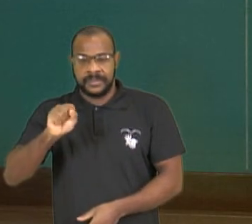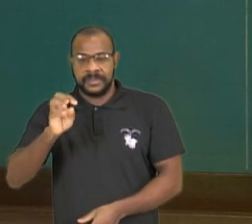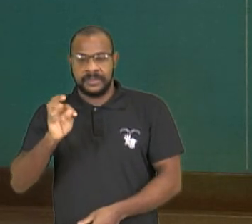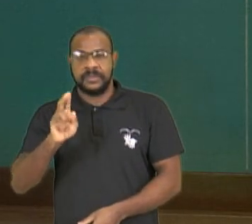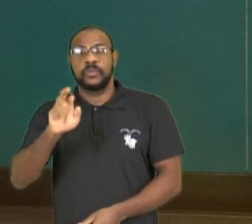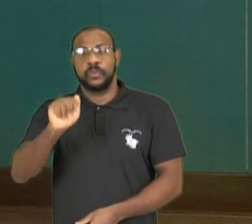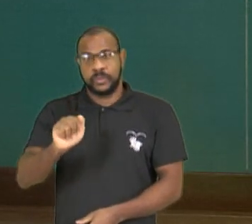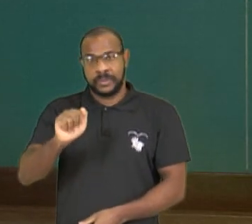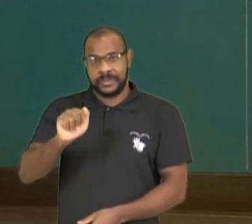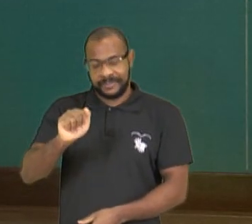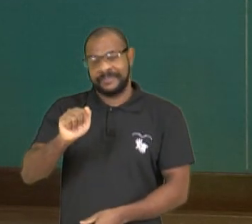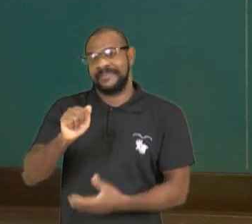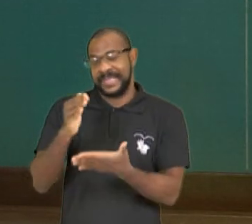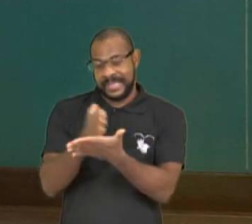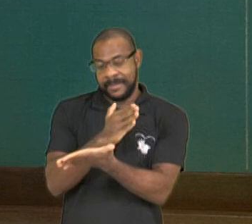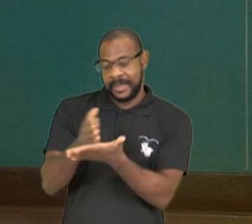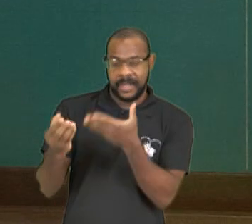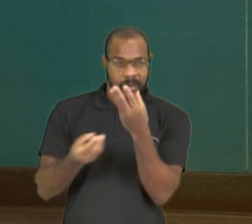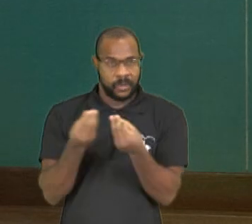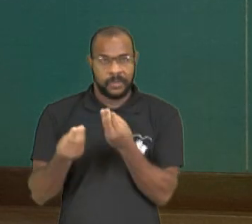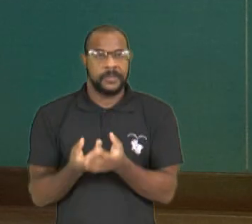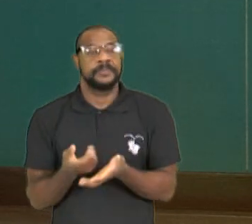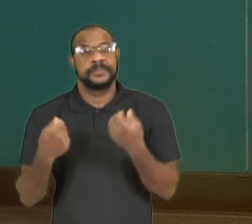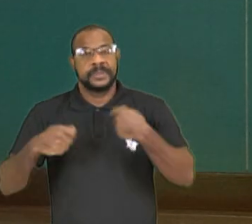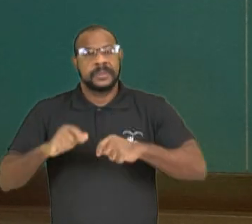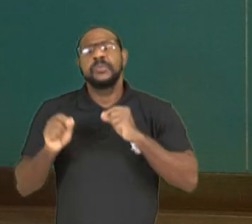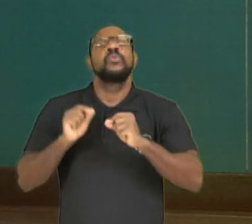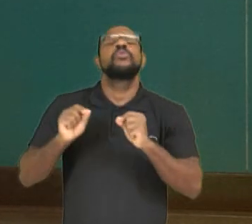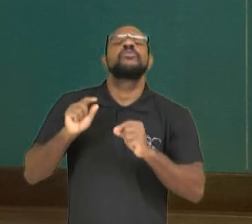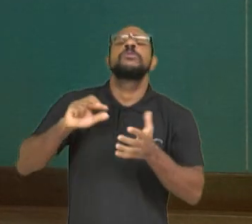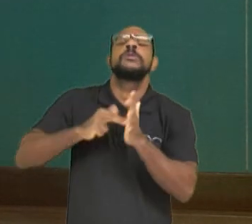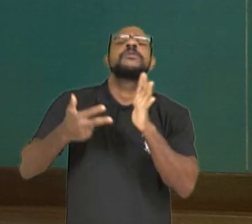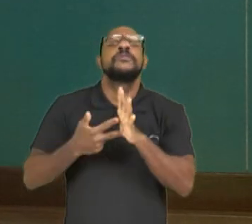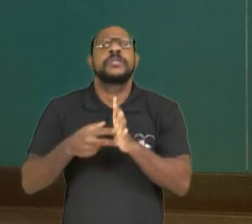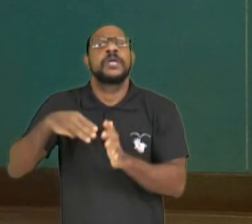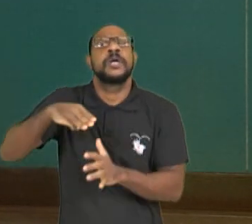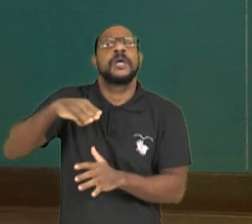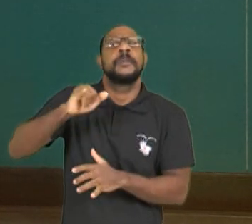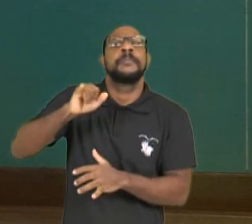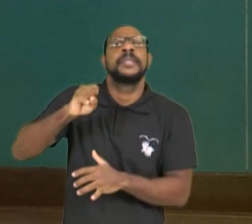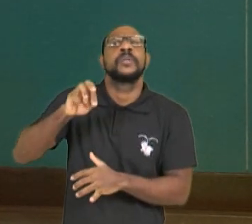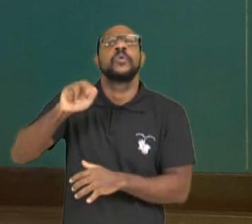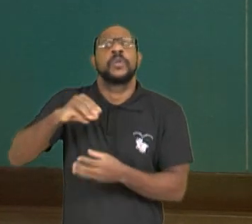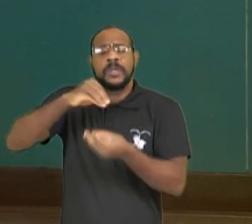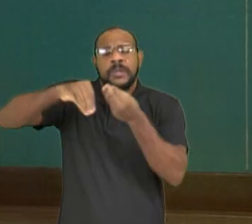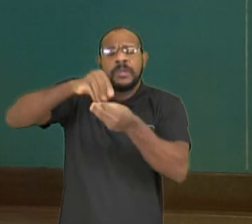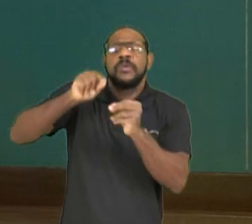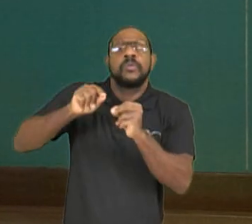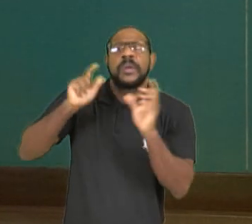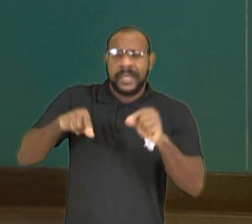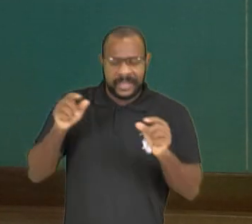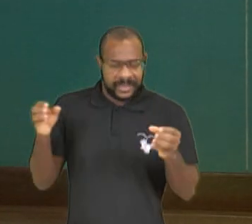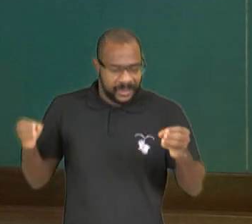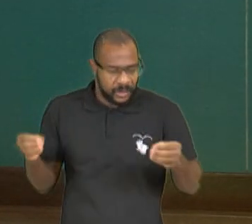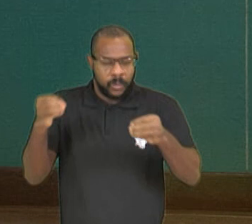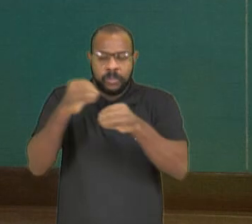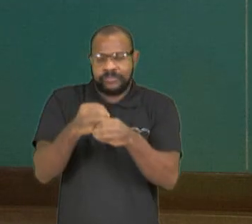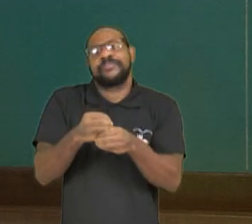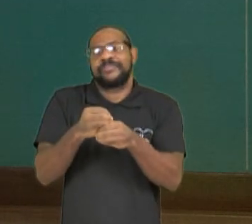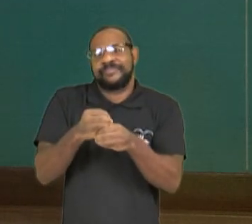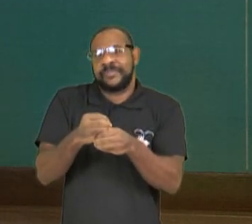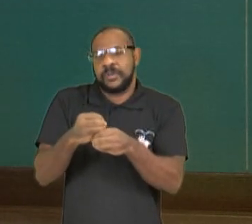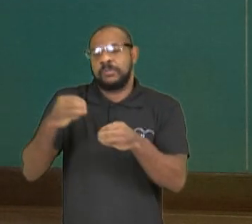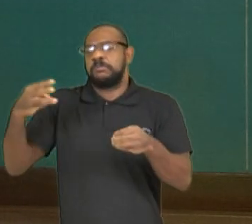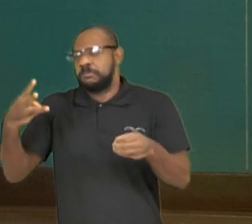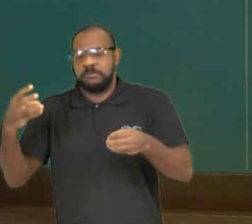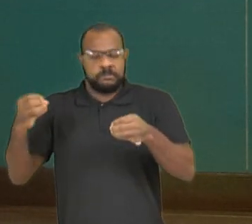fala em separação de misturas, nós precisamos recordar o que vem a ser mistura, certo? Então, misturas é a união de duas ou mais